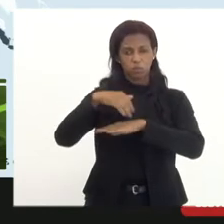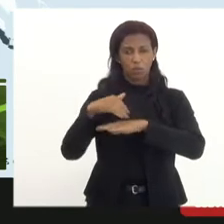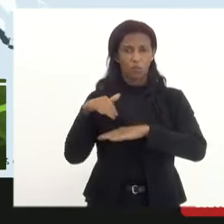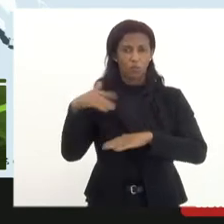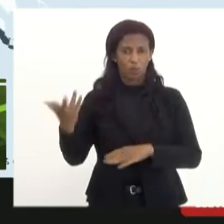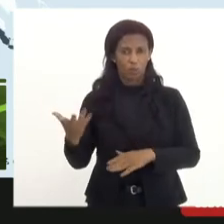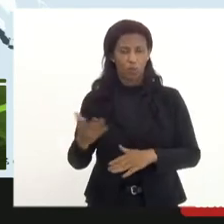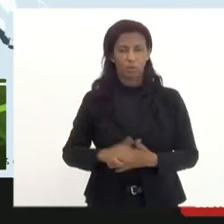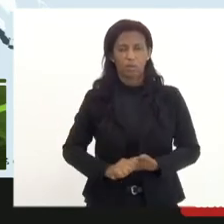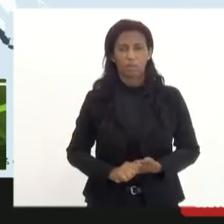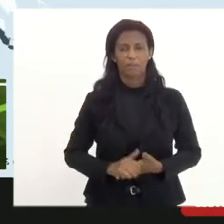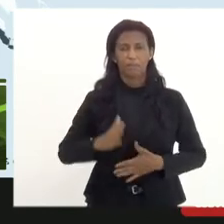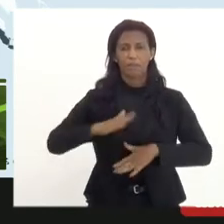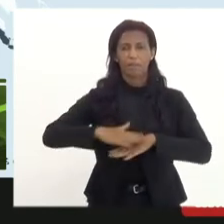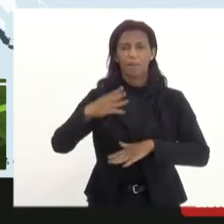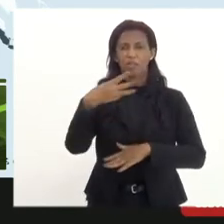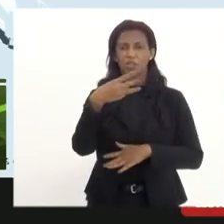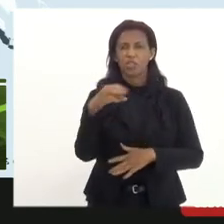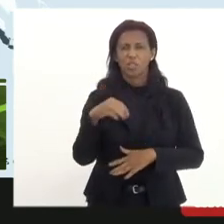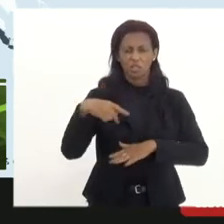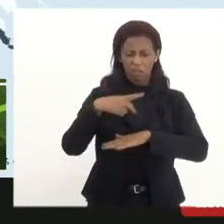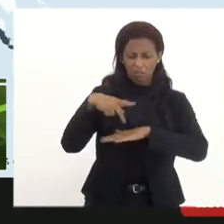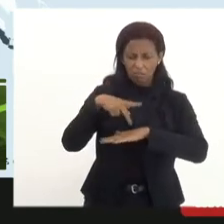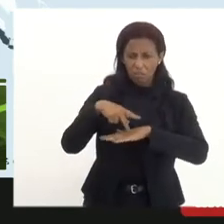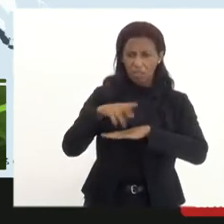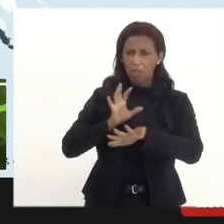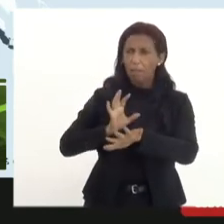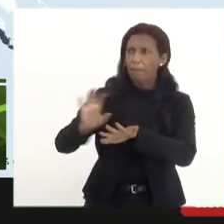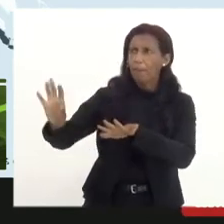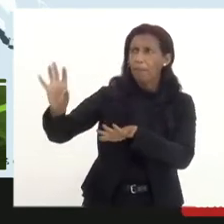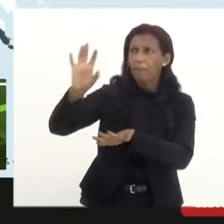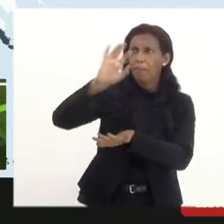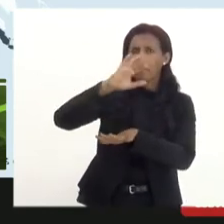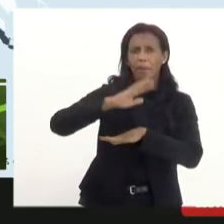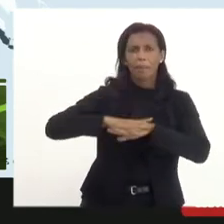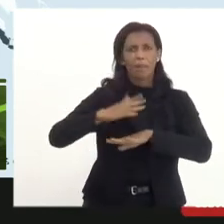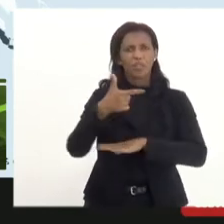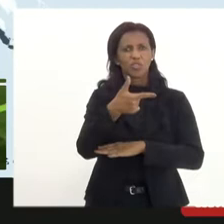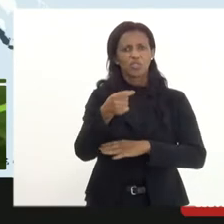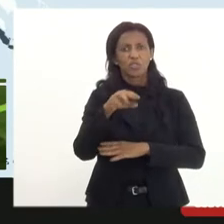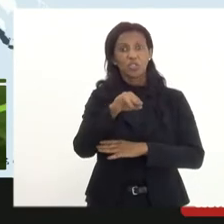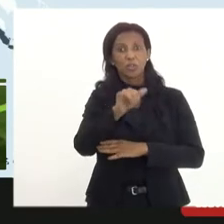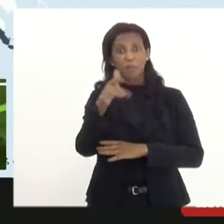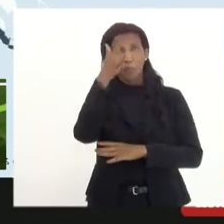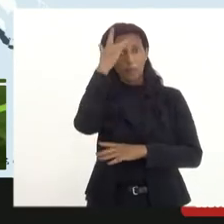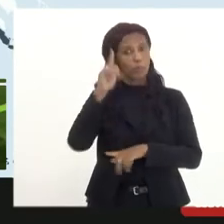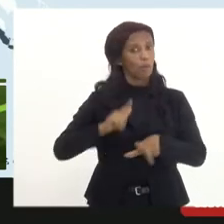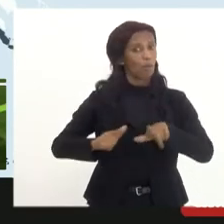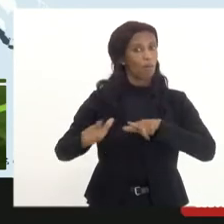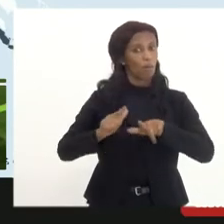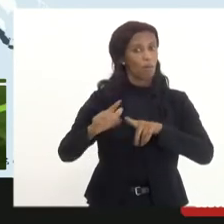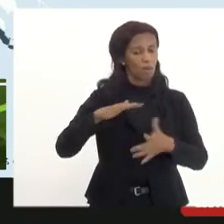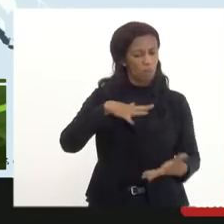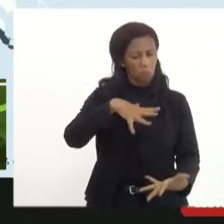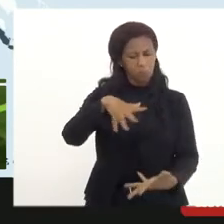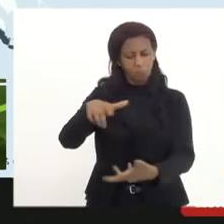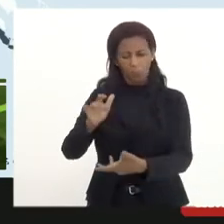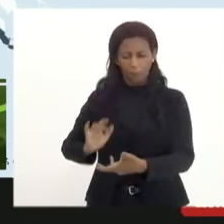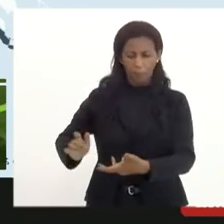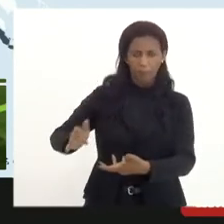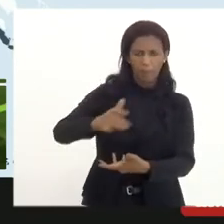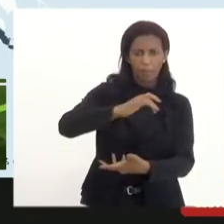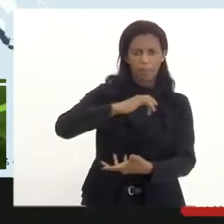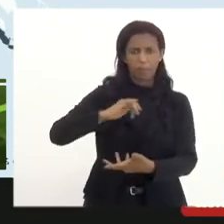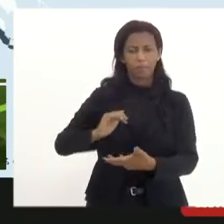presentes em mais de 30 países, atualmente com mais de 20 mil funcionários no mundo todo. Nossos números no